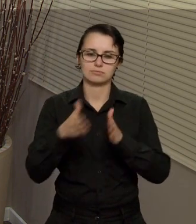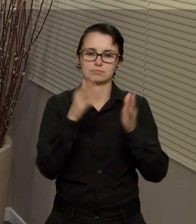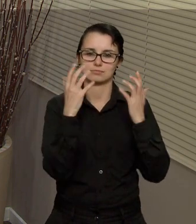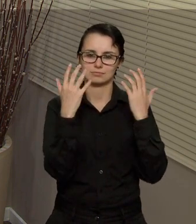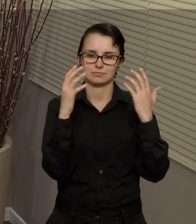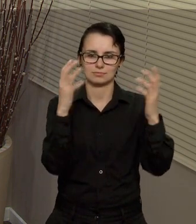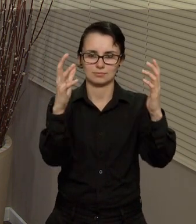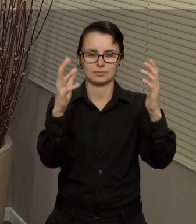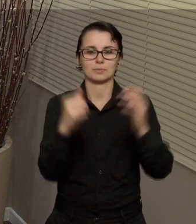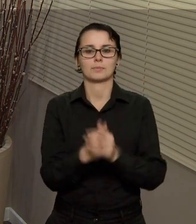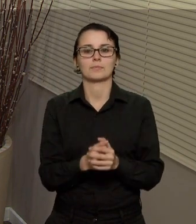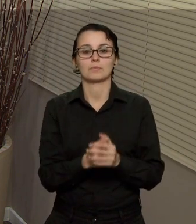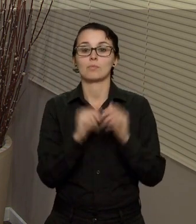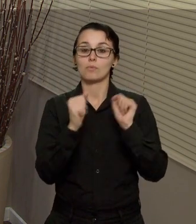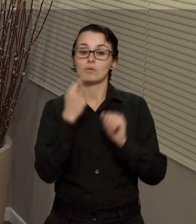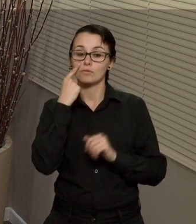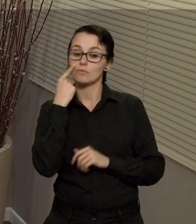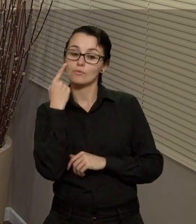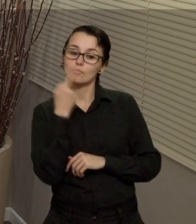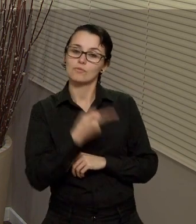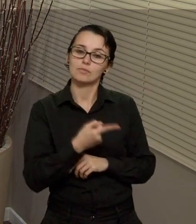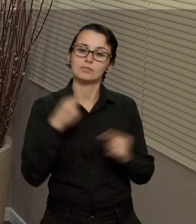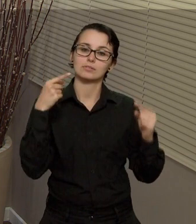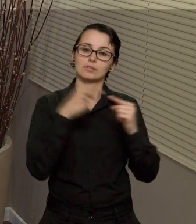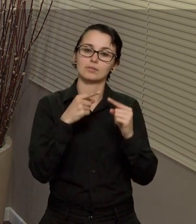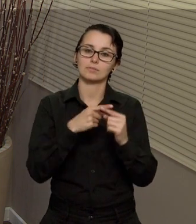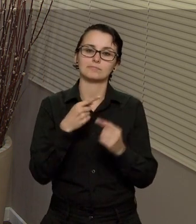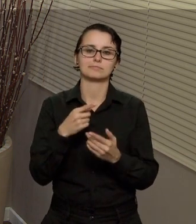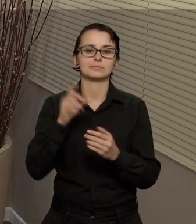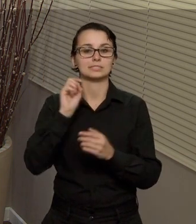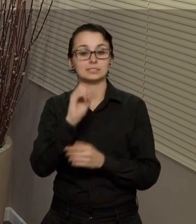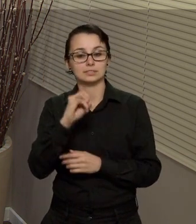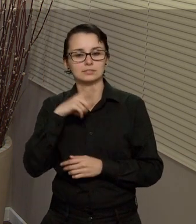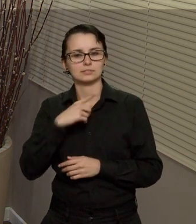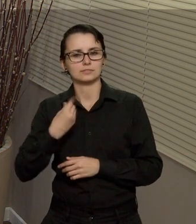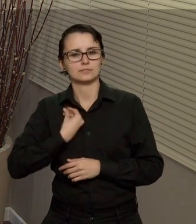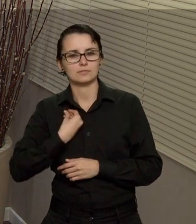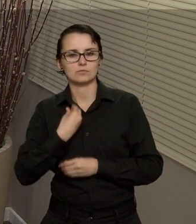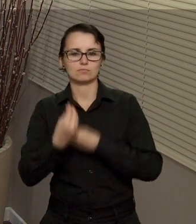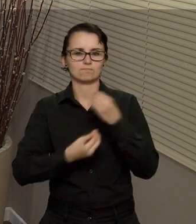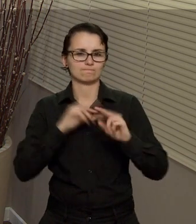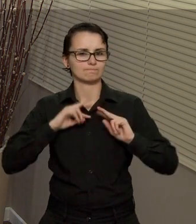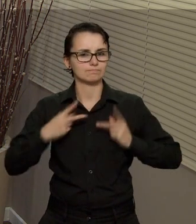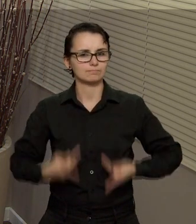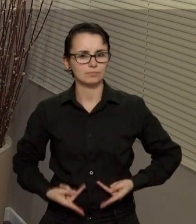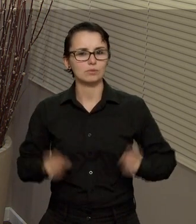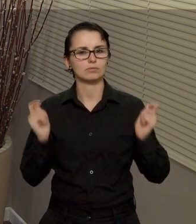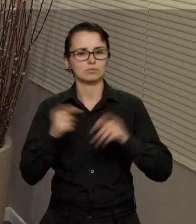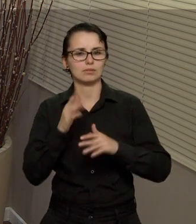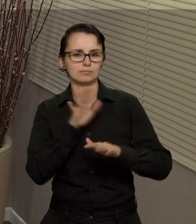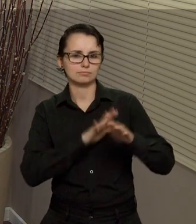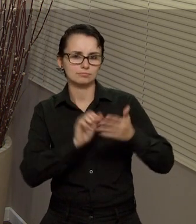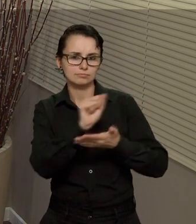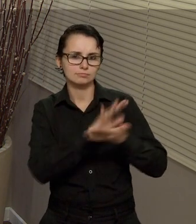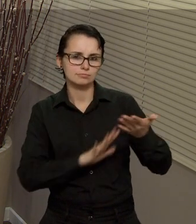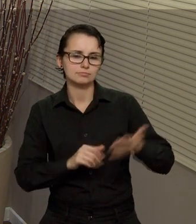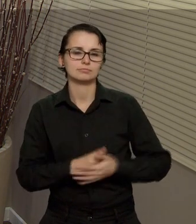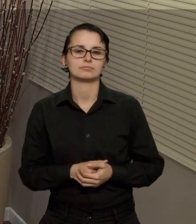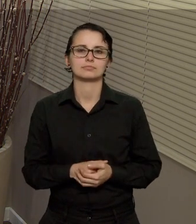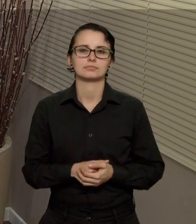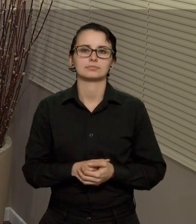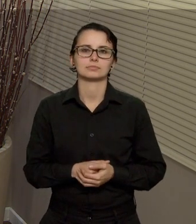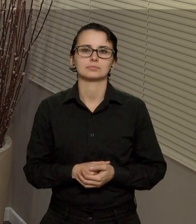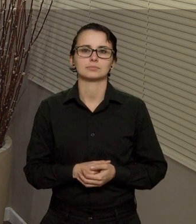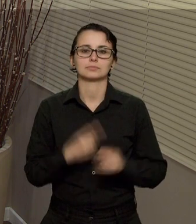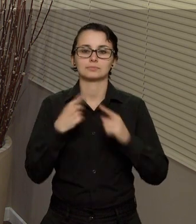ser utilizadas como indicadores hidrológicos da sustentabilidade das atividades humanas, pois a